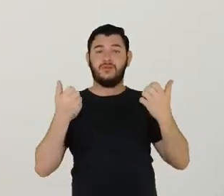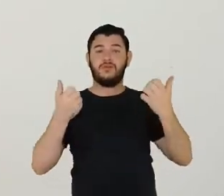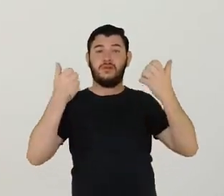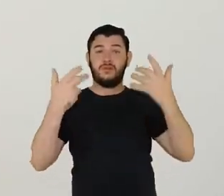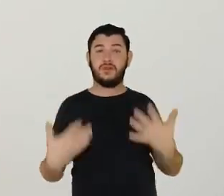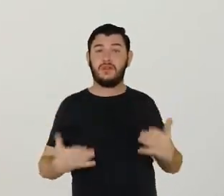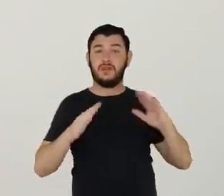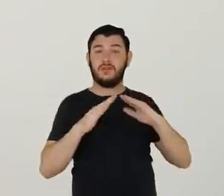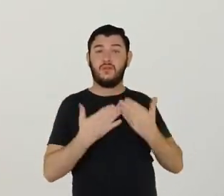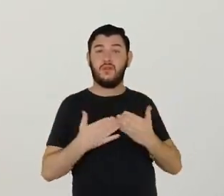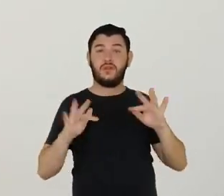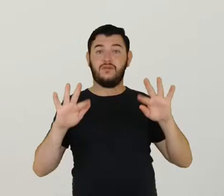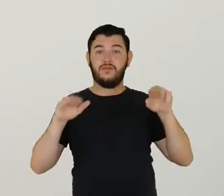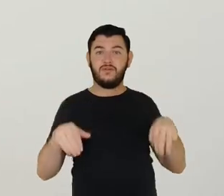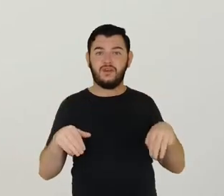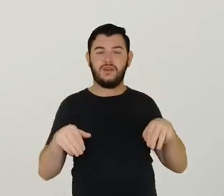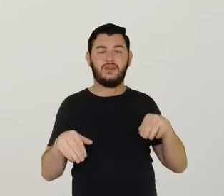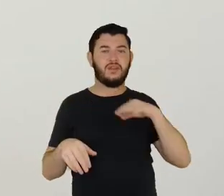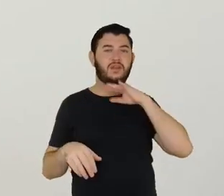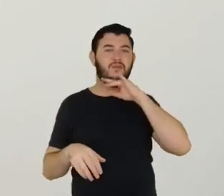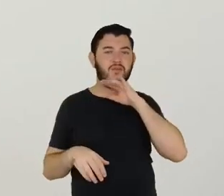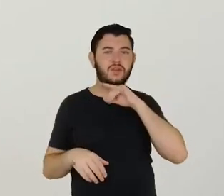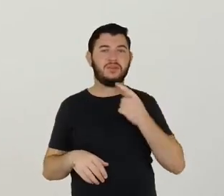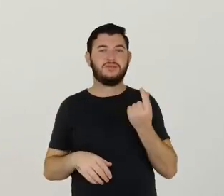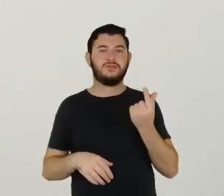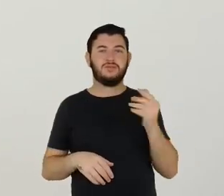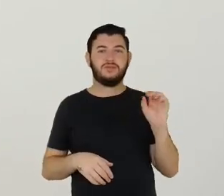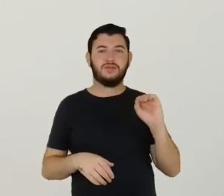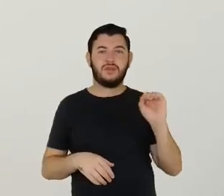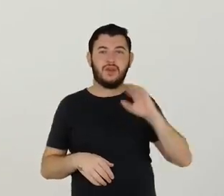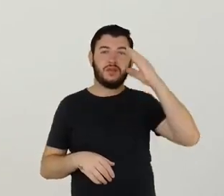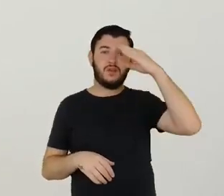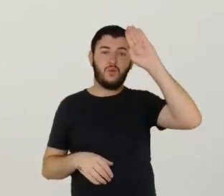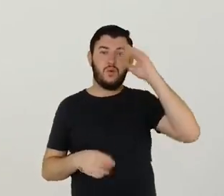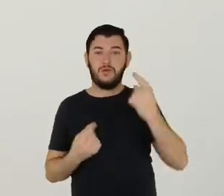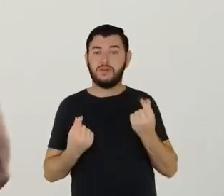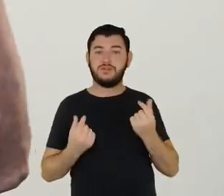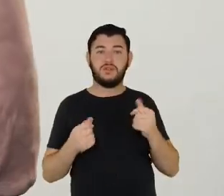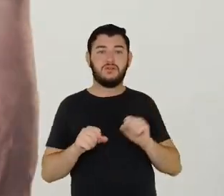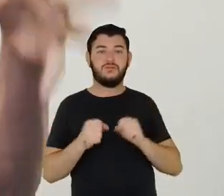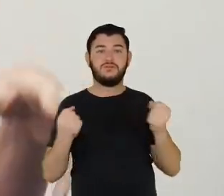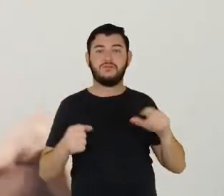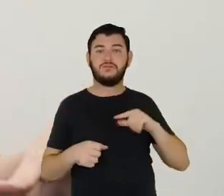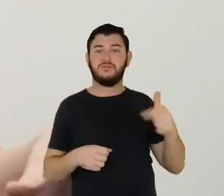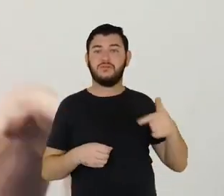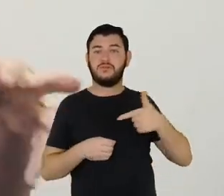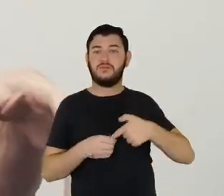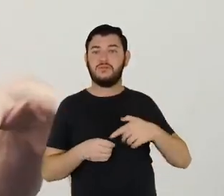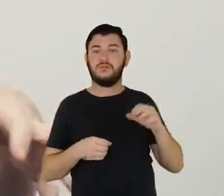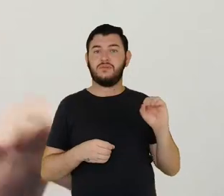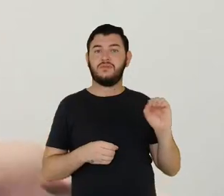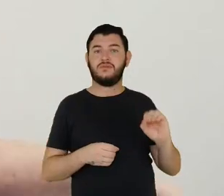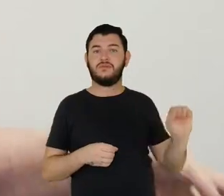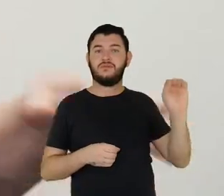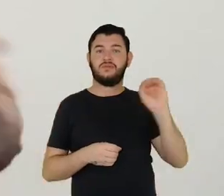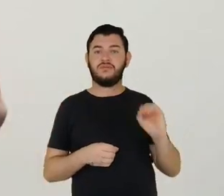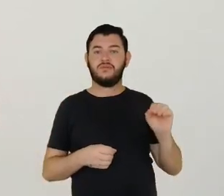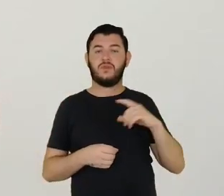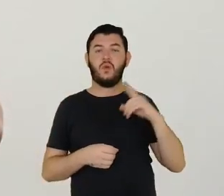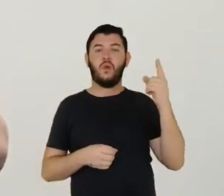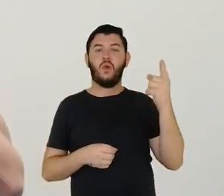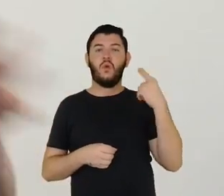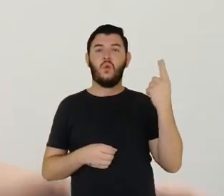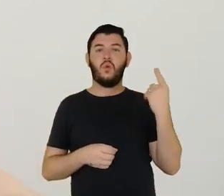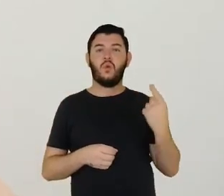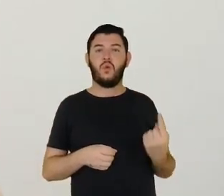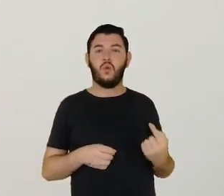a Cuba está quebrada, não tem gasolina, o furacão chegou, a luz elétrica acabou 3 dias, aí